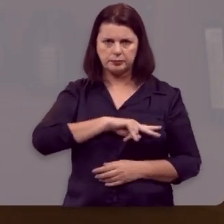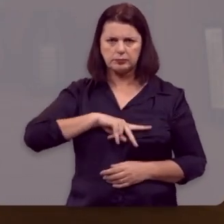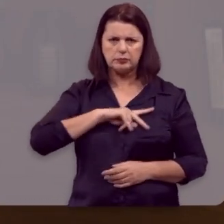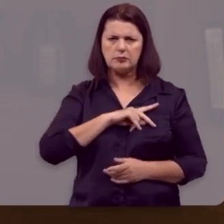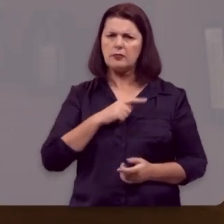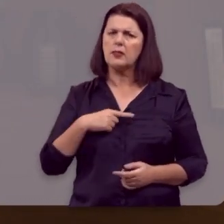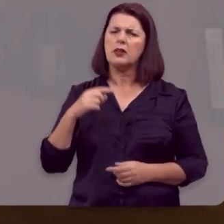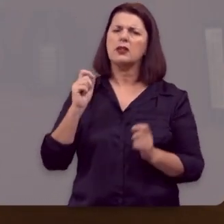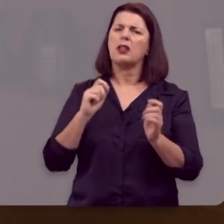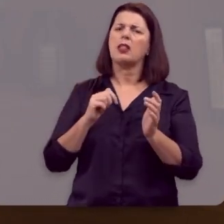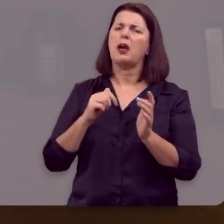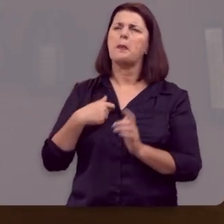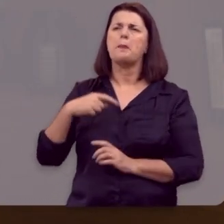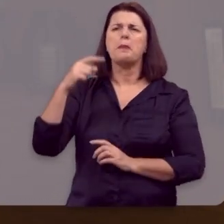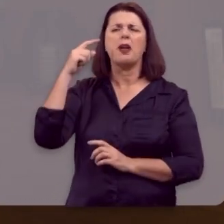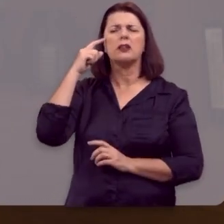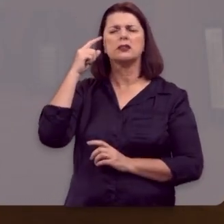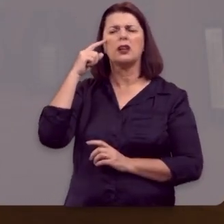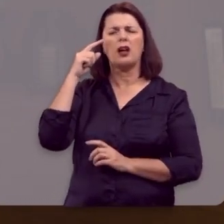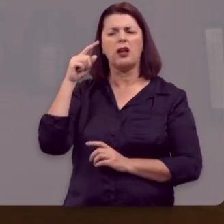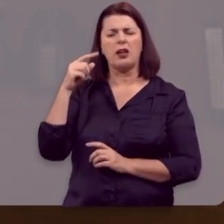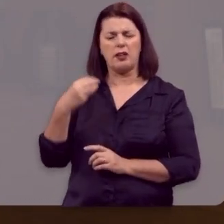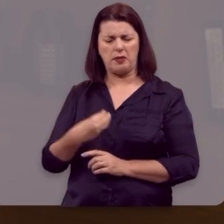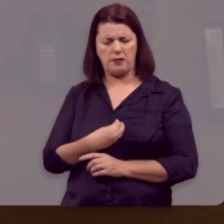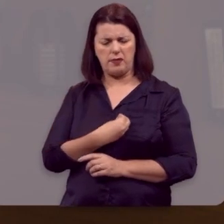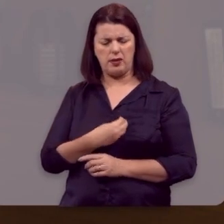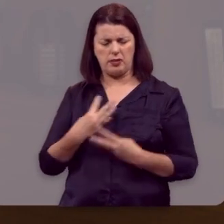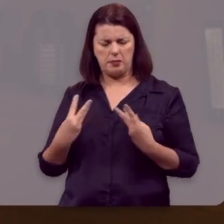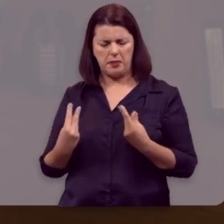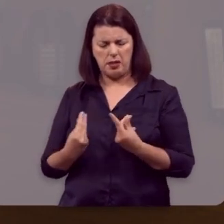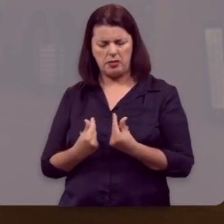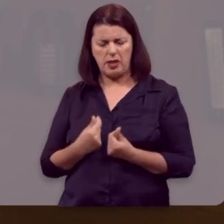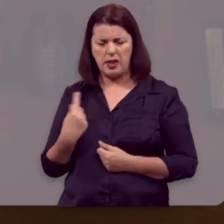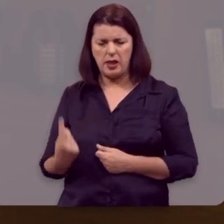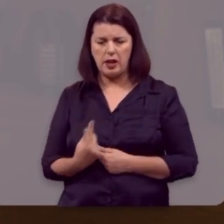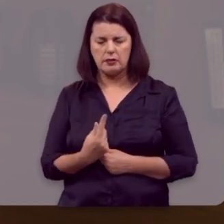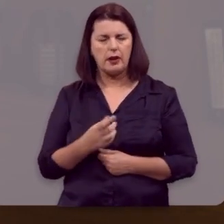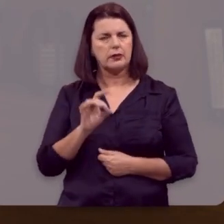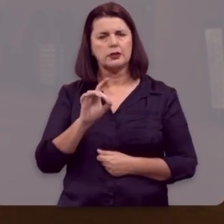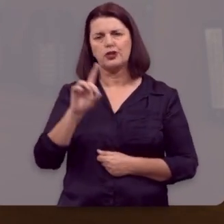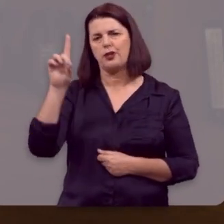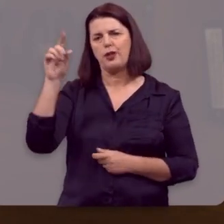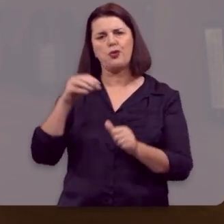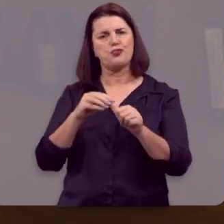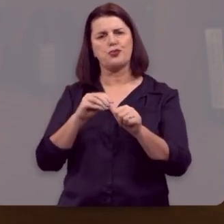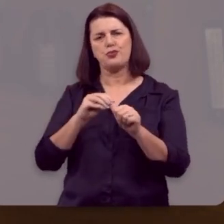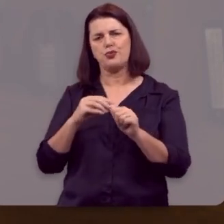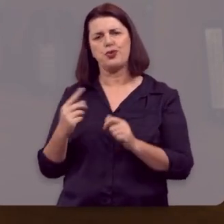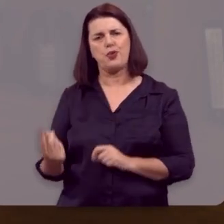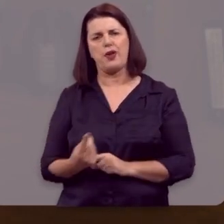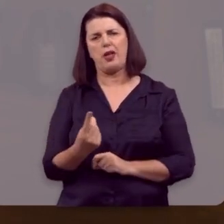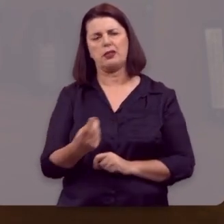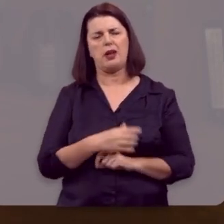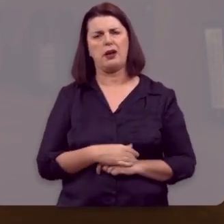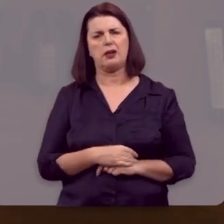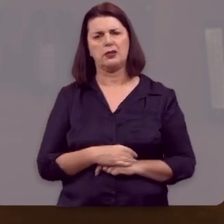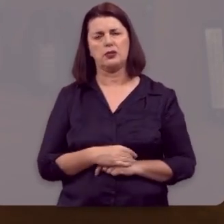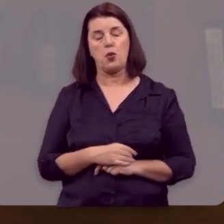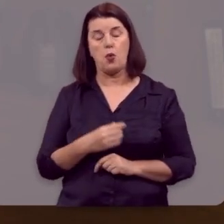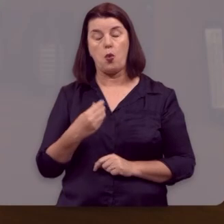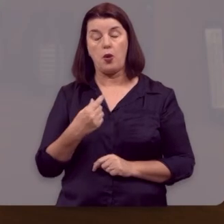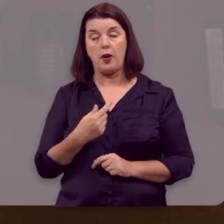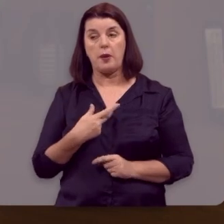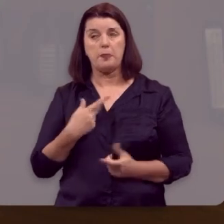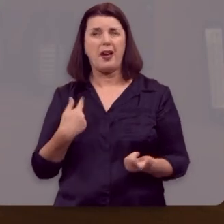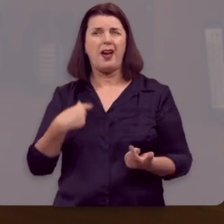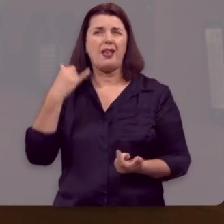Paulo está refutando aqui a ideia grega de que a matéria é eterna. Eterno só Deus o é. Paulo está refutando aqui a ideia de que o